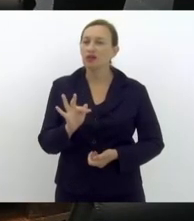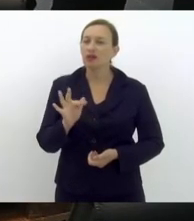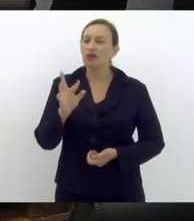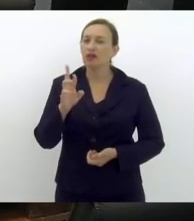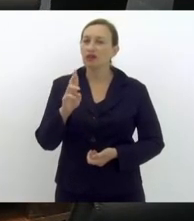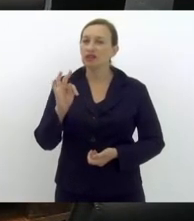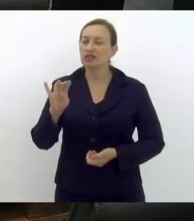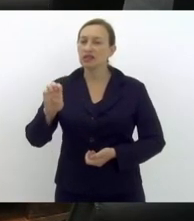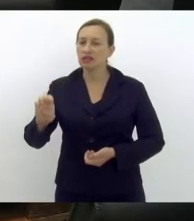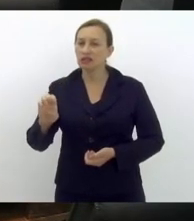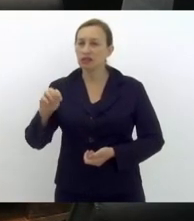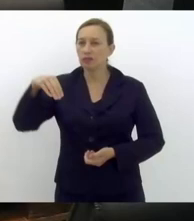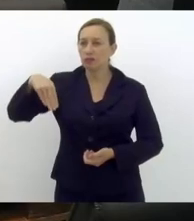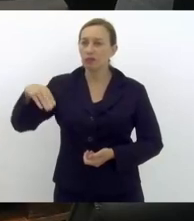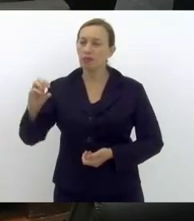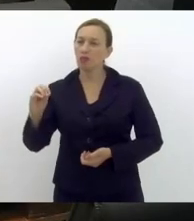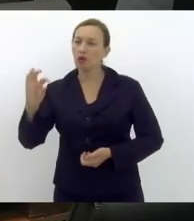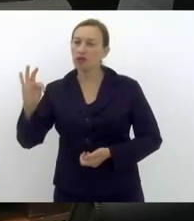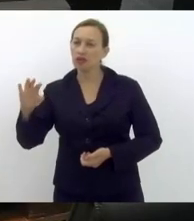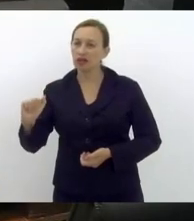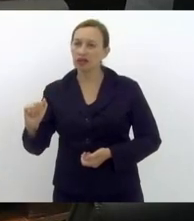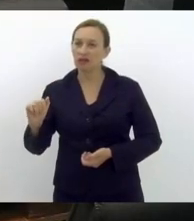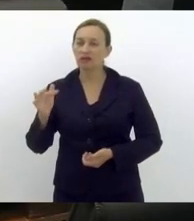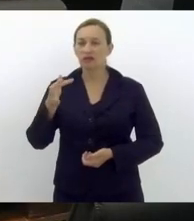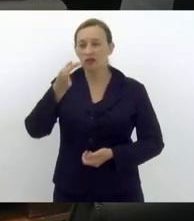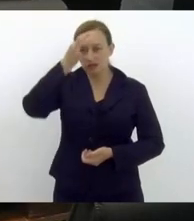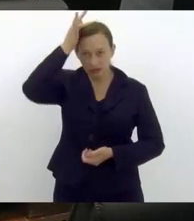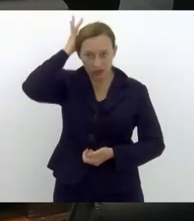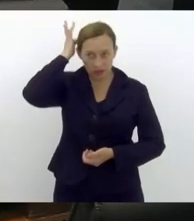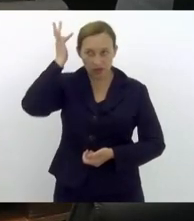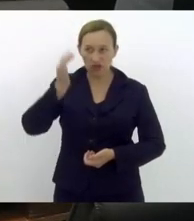Franciane Mota, Fred Pacheco,